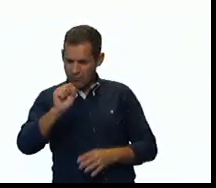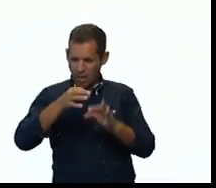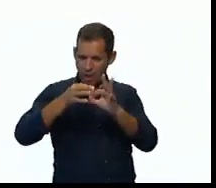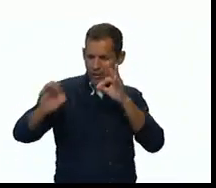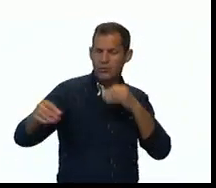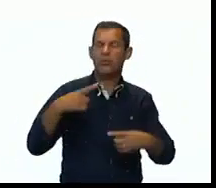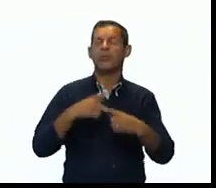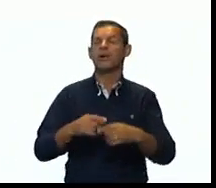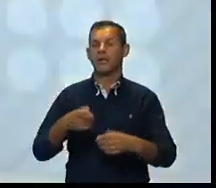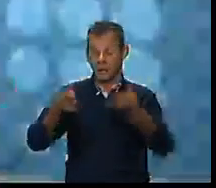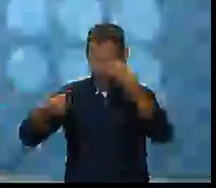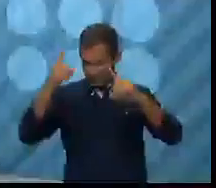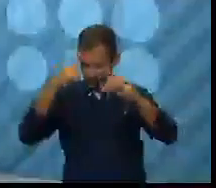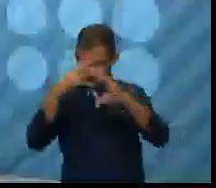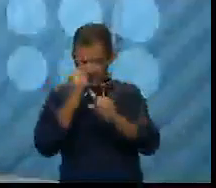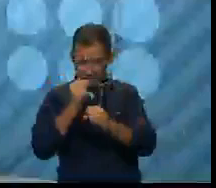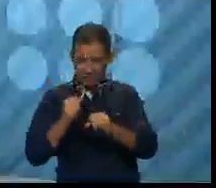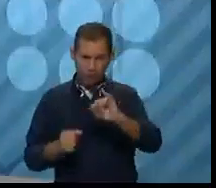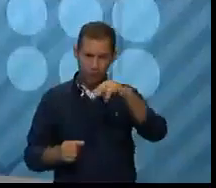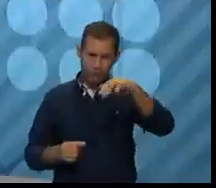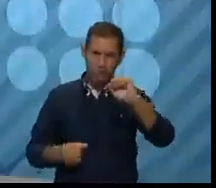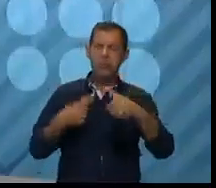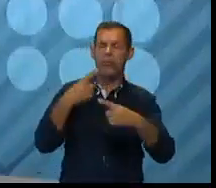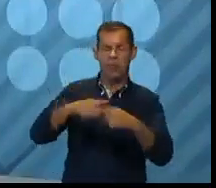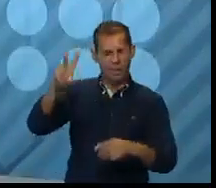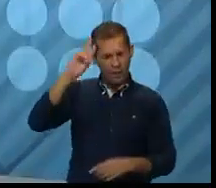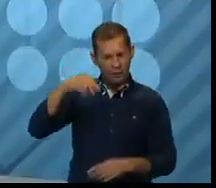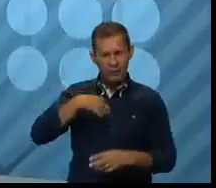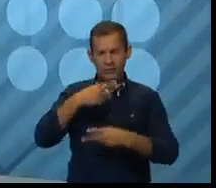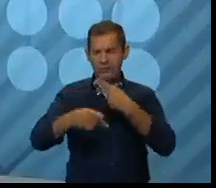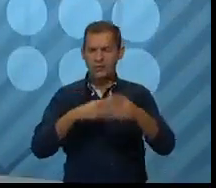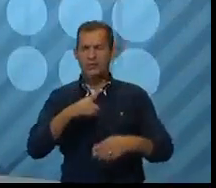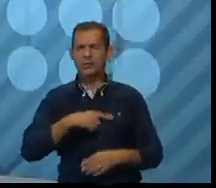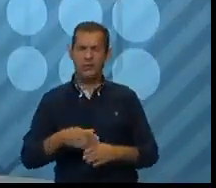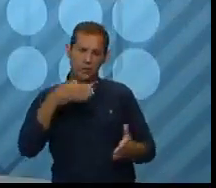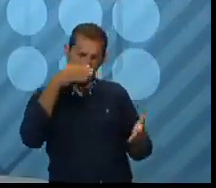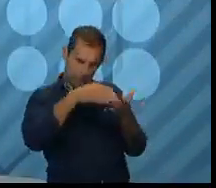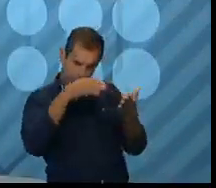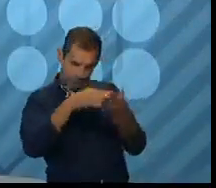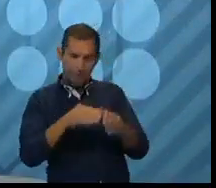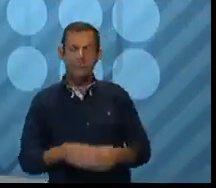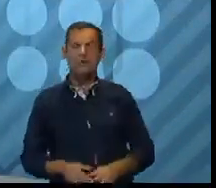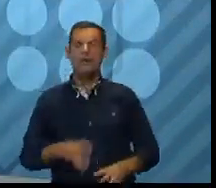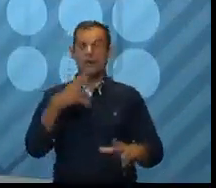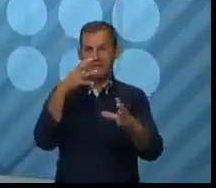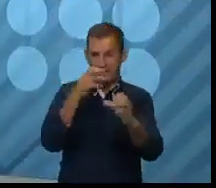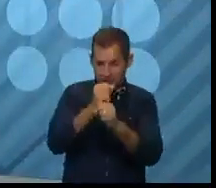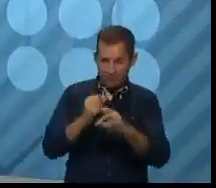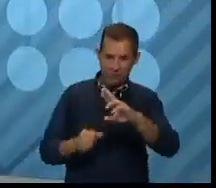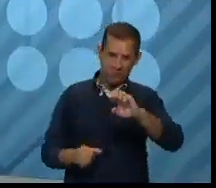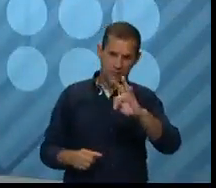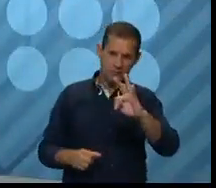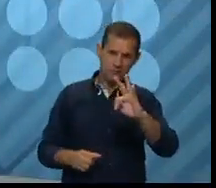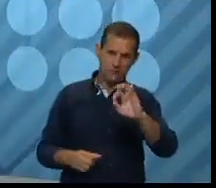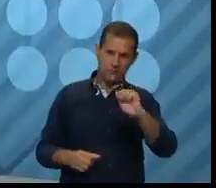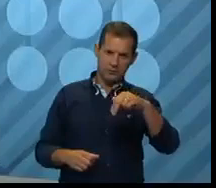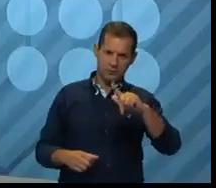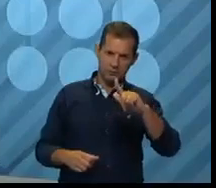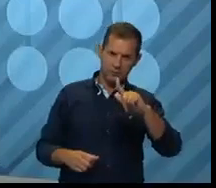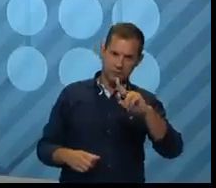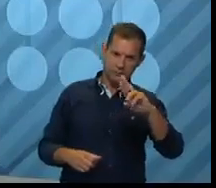justamente lá da ideia da soma de Riemann. Por quê? Lembre-se, eu falei que nós temos um limite da soma dos retângulos, né?